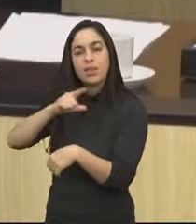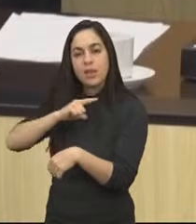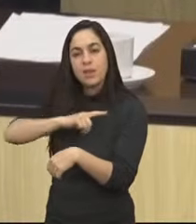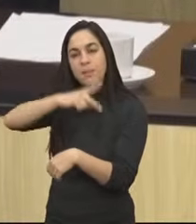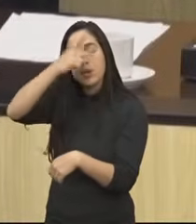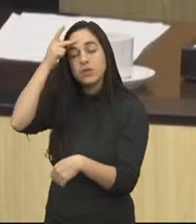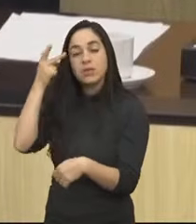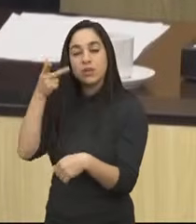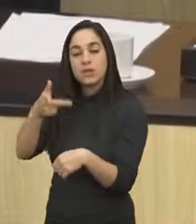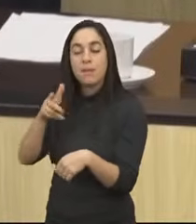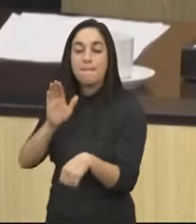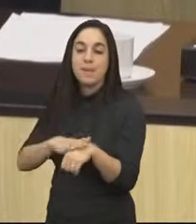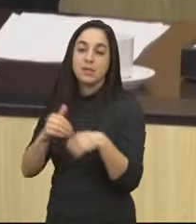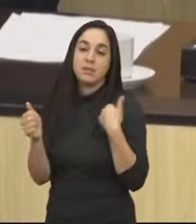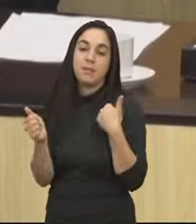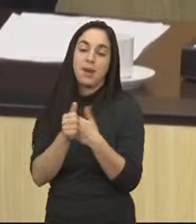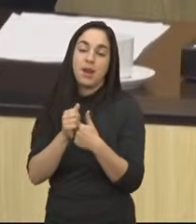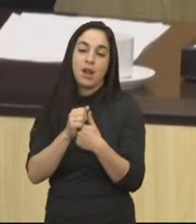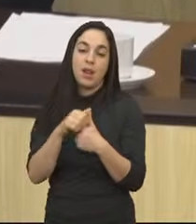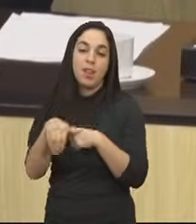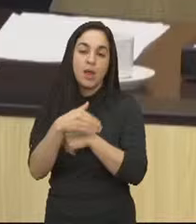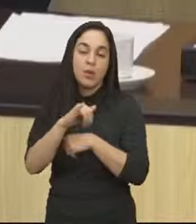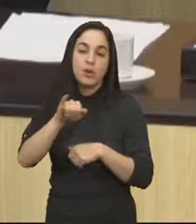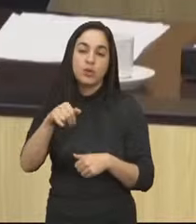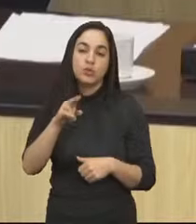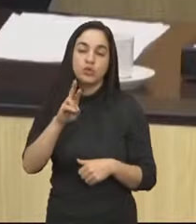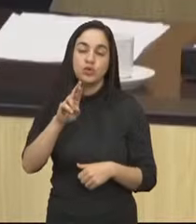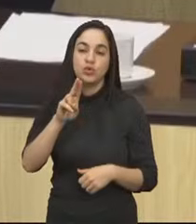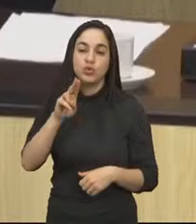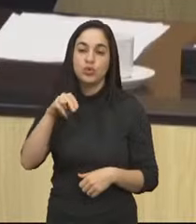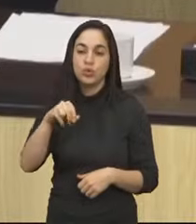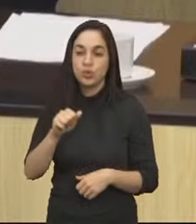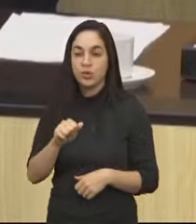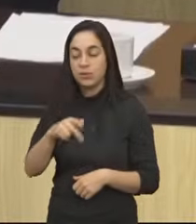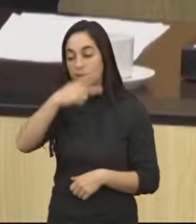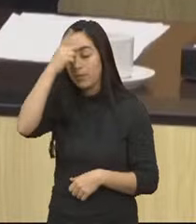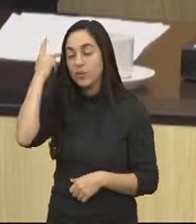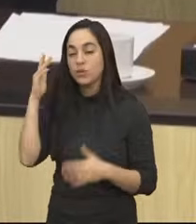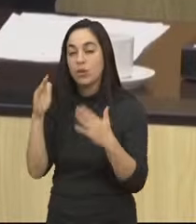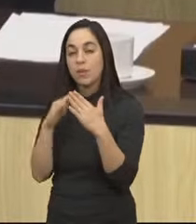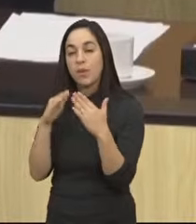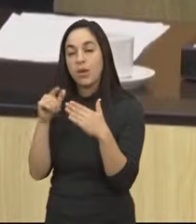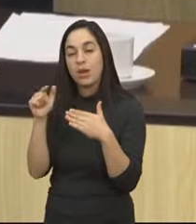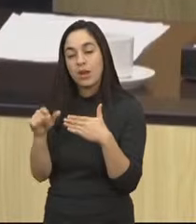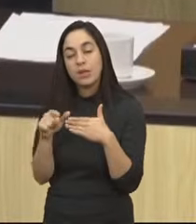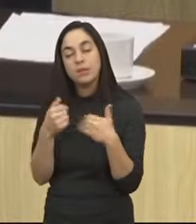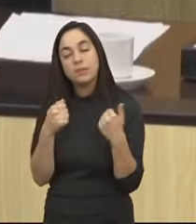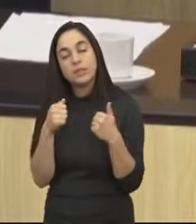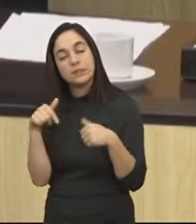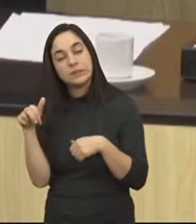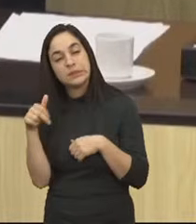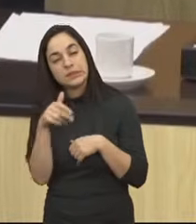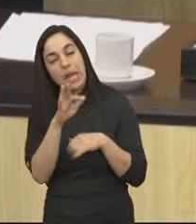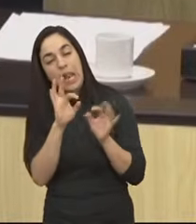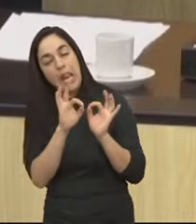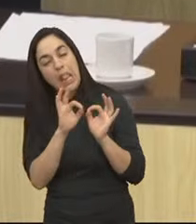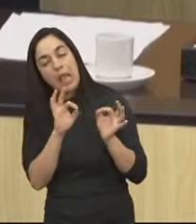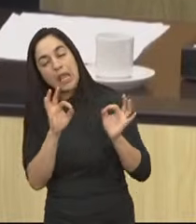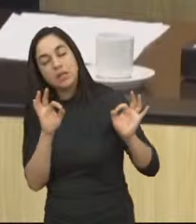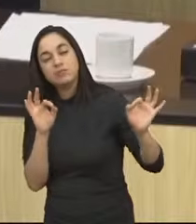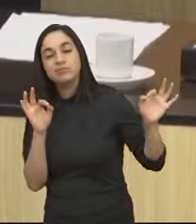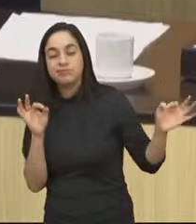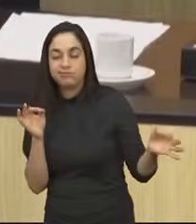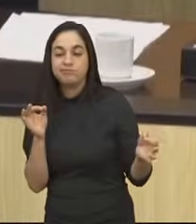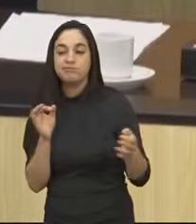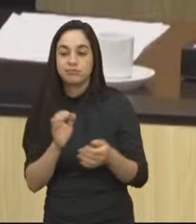passar mais próximo da Rua Juruna e assim atender a comunidade local que passa por essa dificuldade de locomoção e de